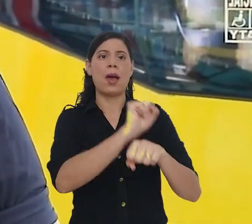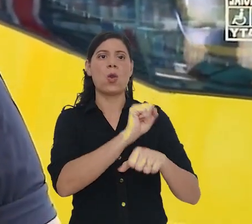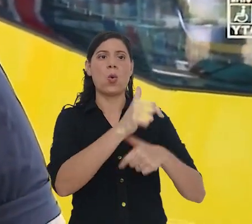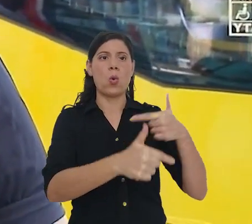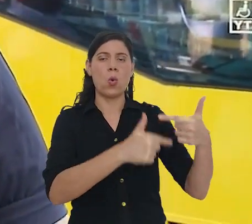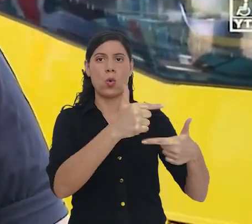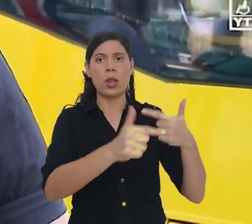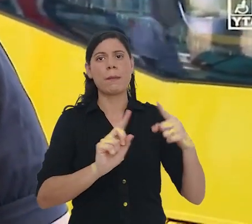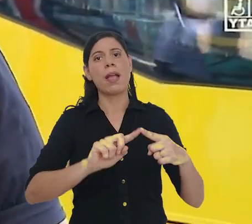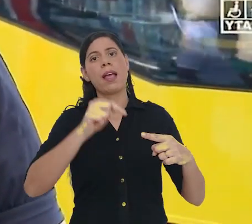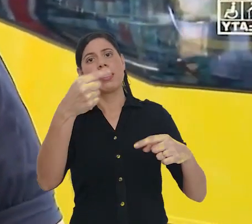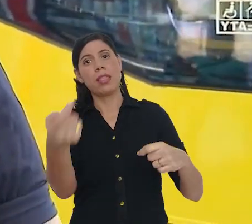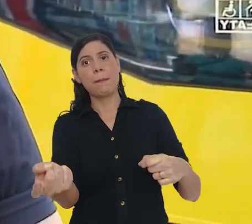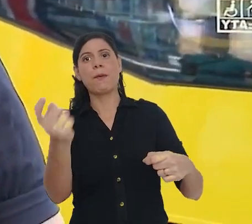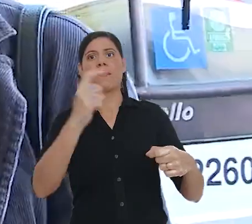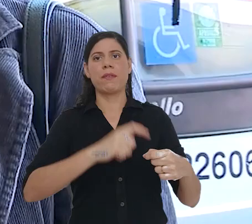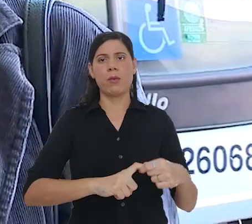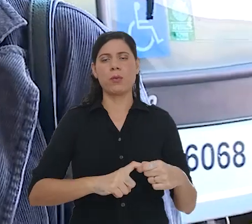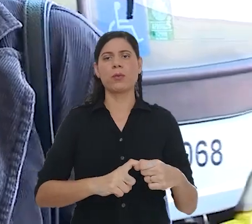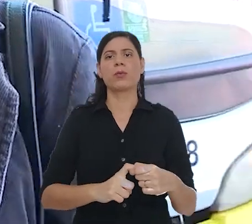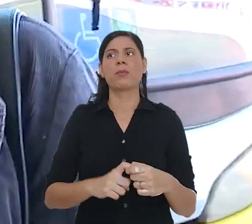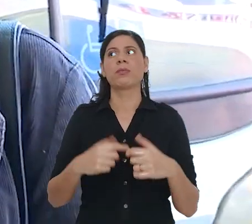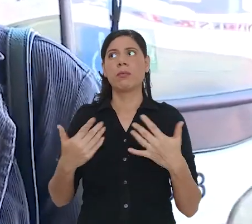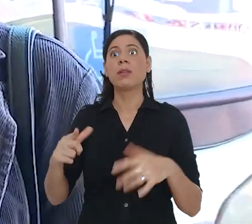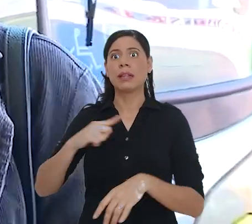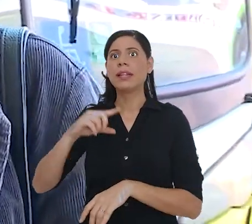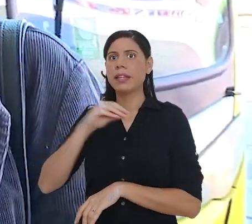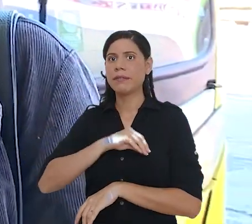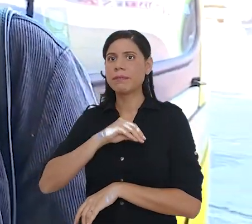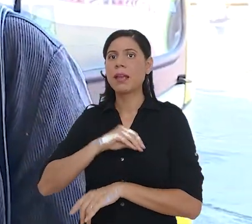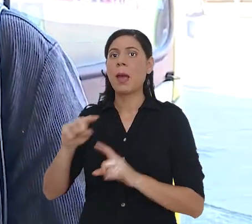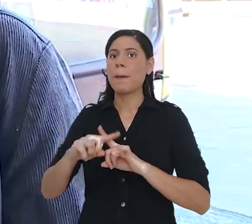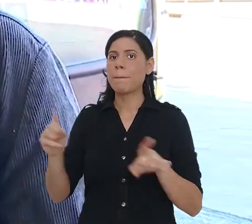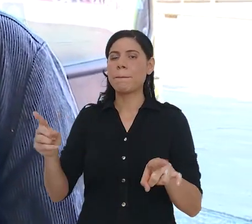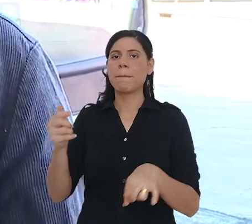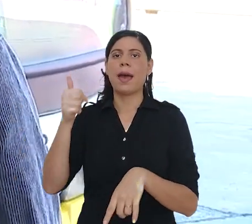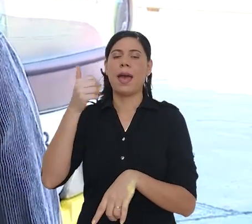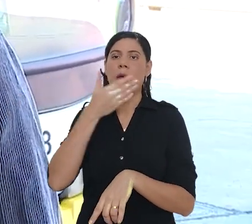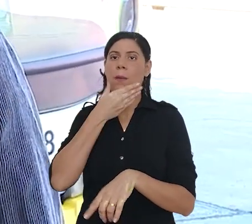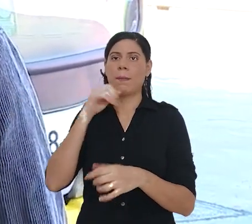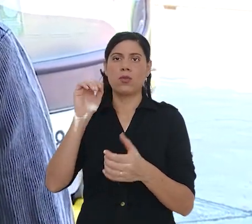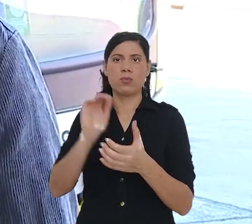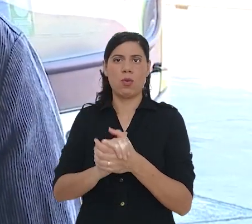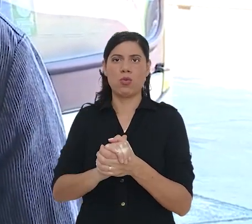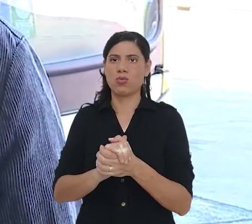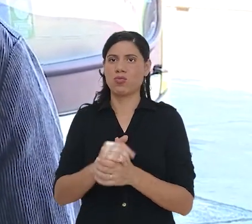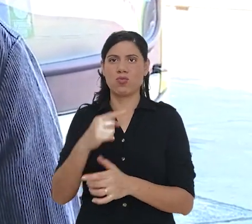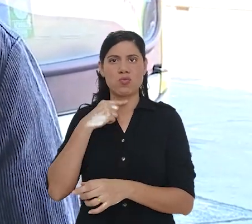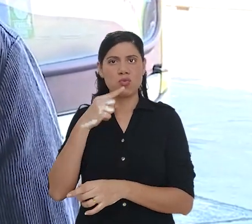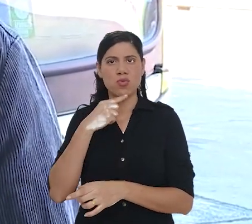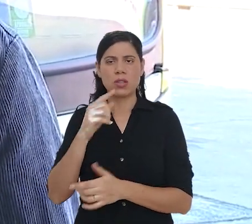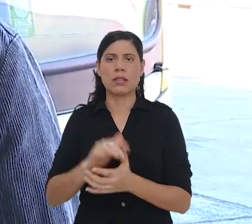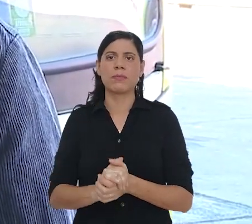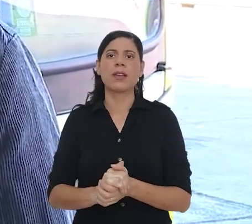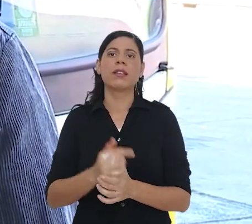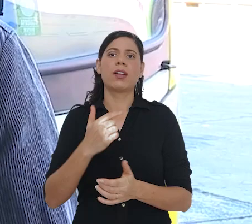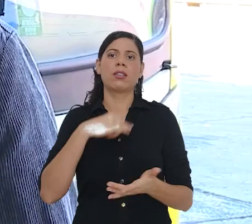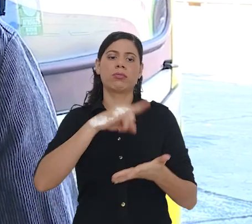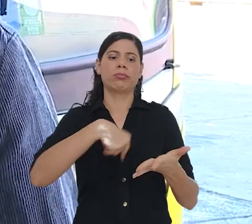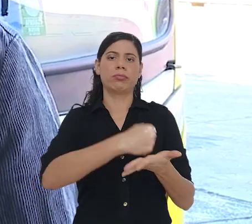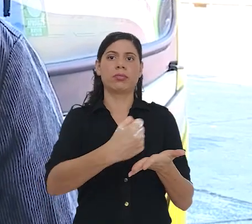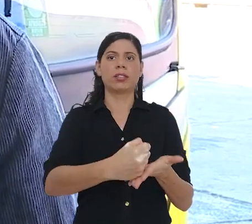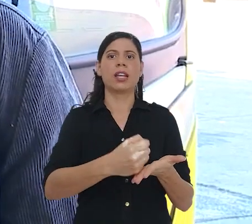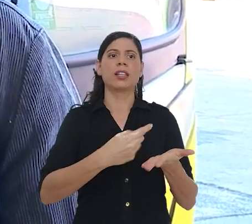parou de trabalhar por um tempo, mas depois ela voltou. Não fiquei sem renda, mas meu esposo ficou. Eu sou fichada, então tivemos um acordo